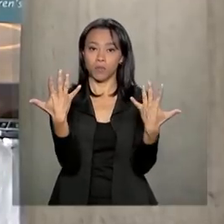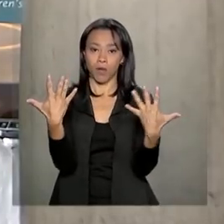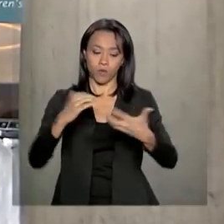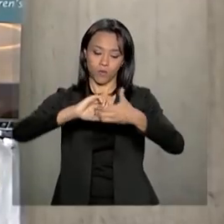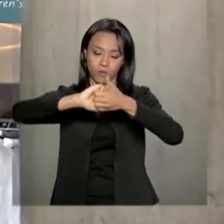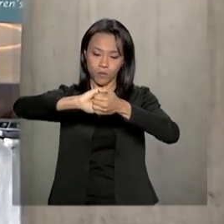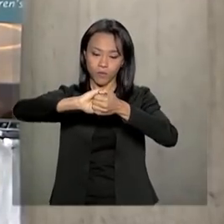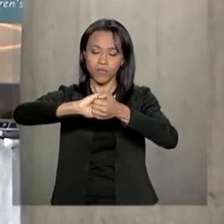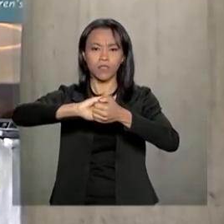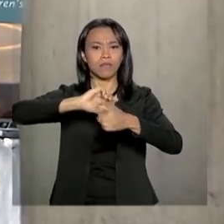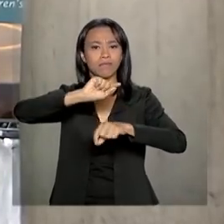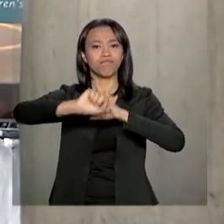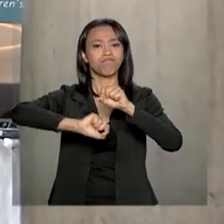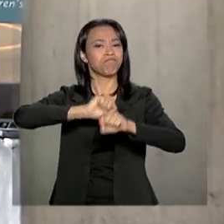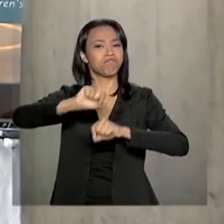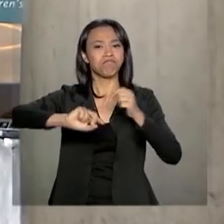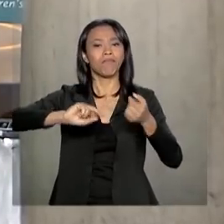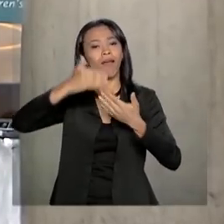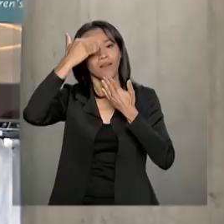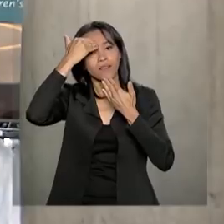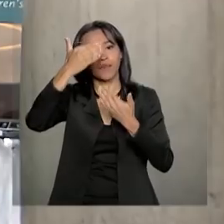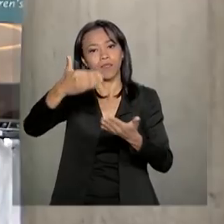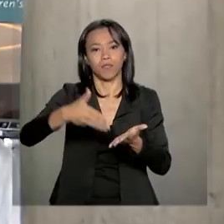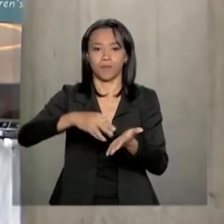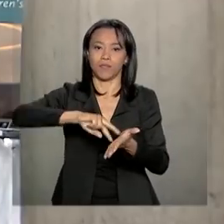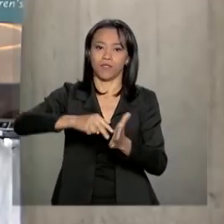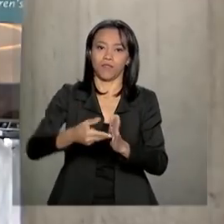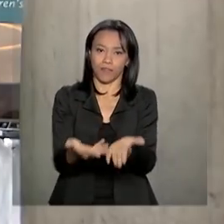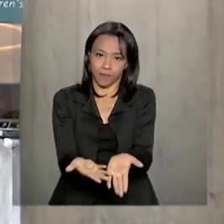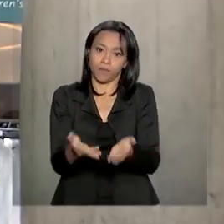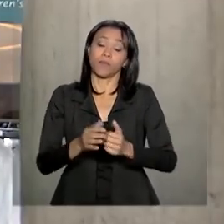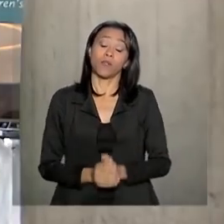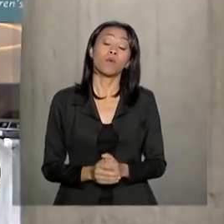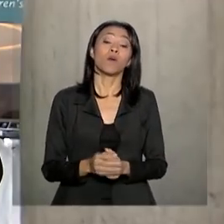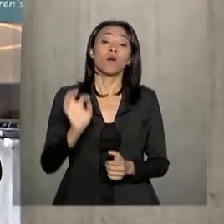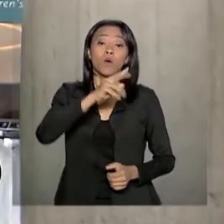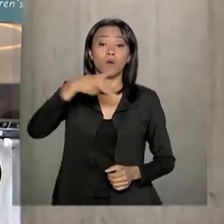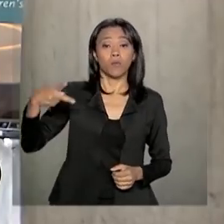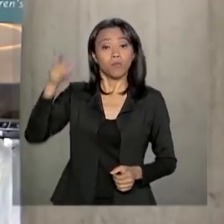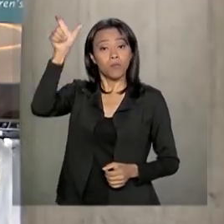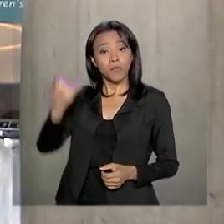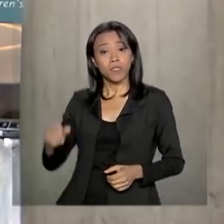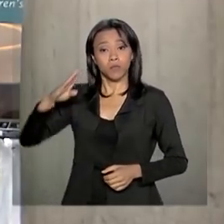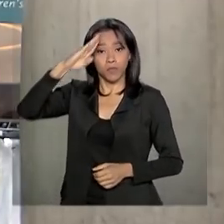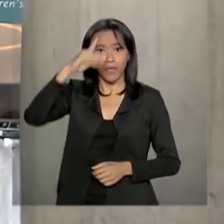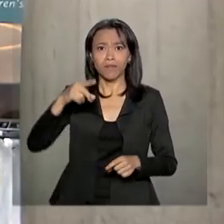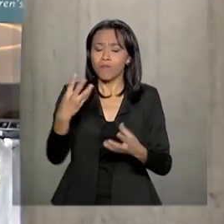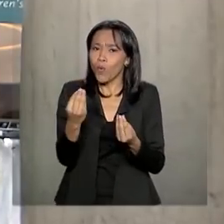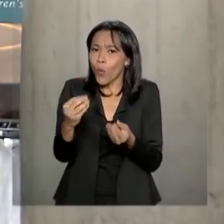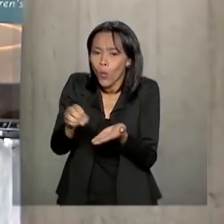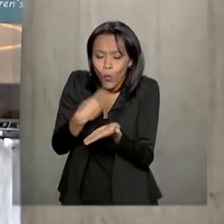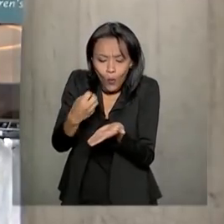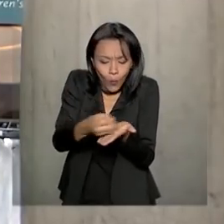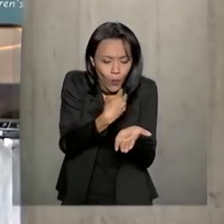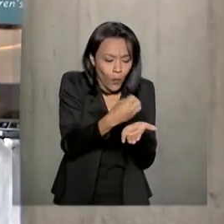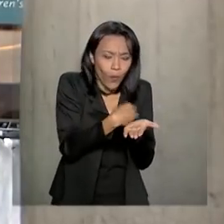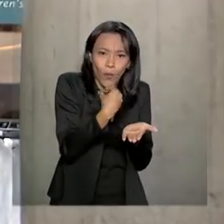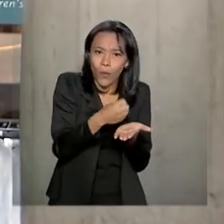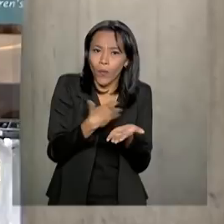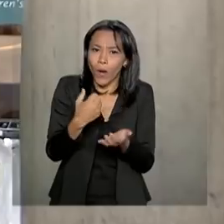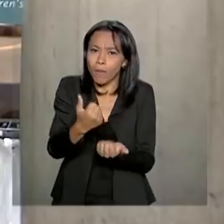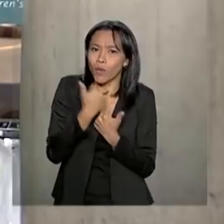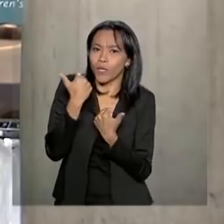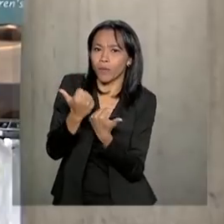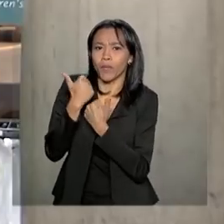em sinal de agradecimento. O presidente tem recebido também muitas mensagens de apoio de